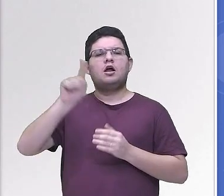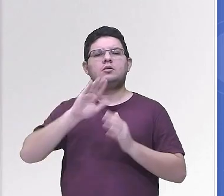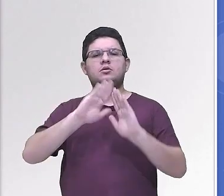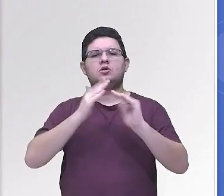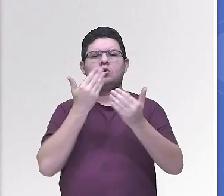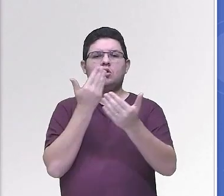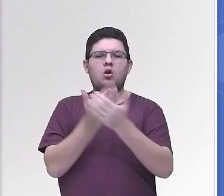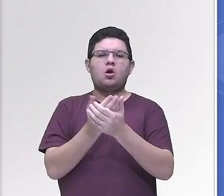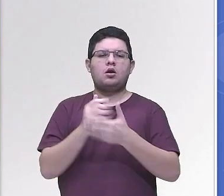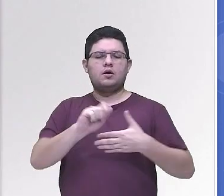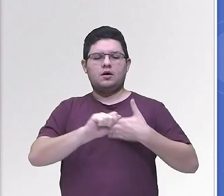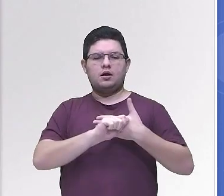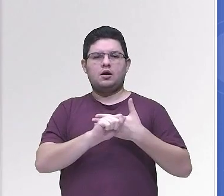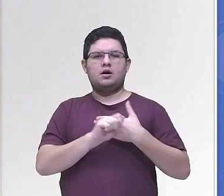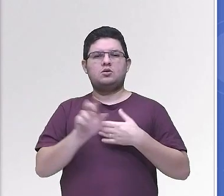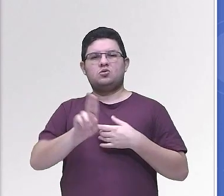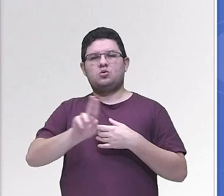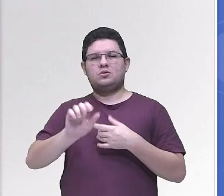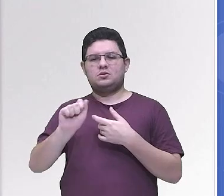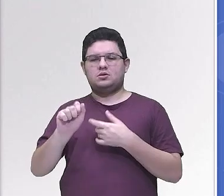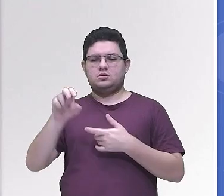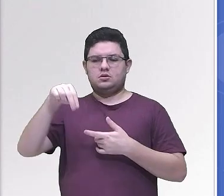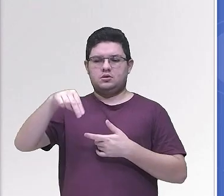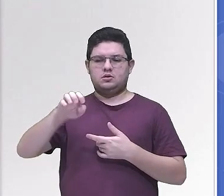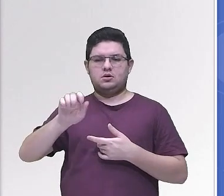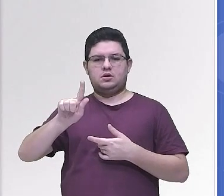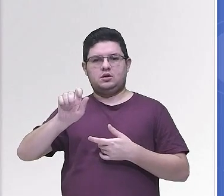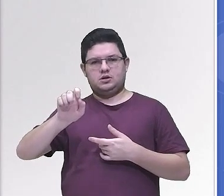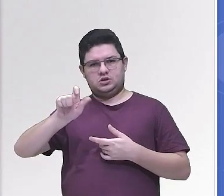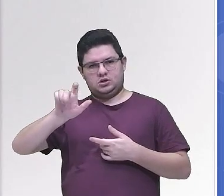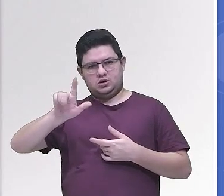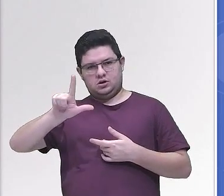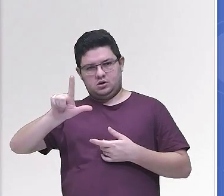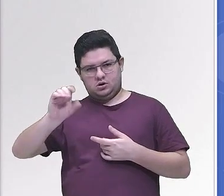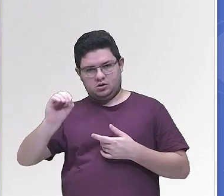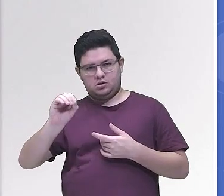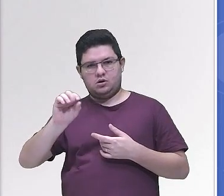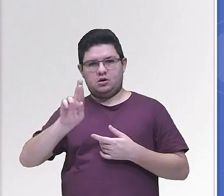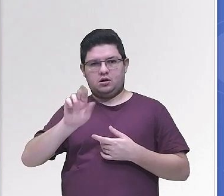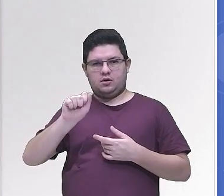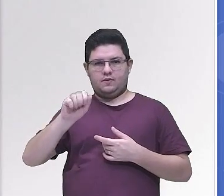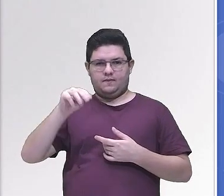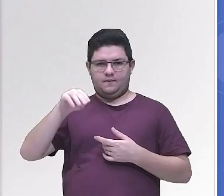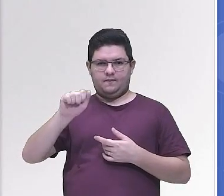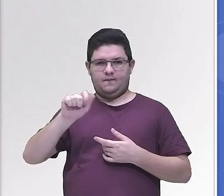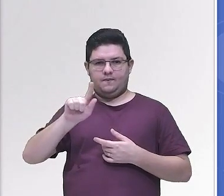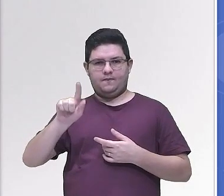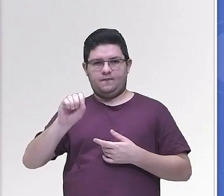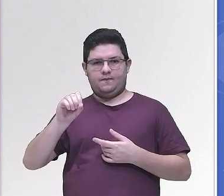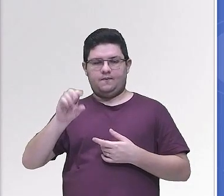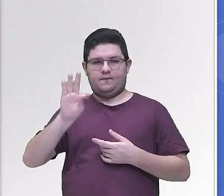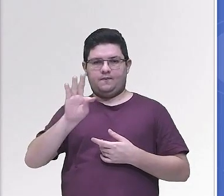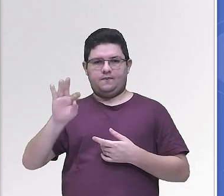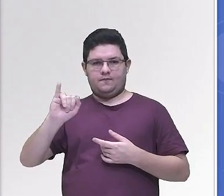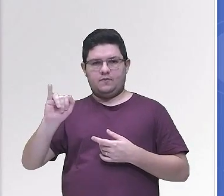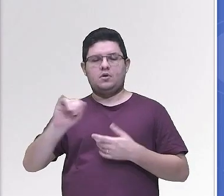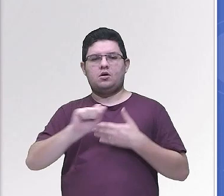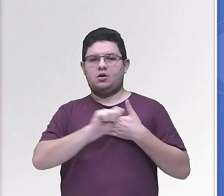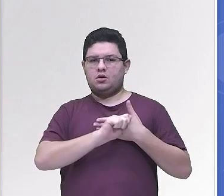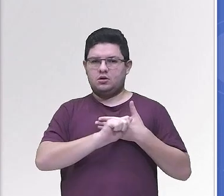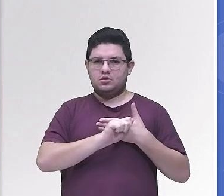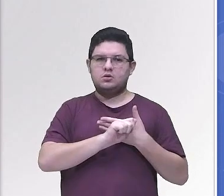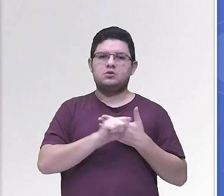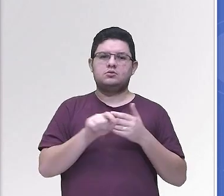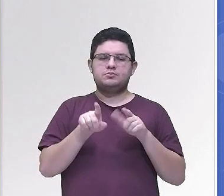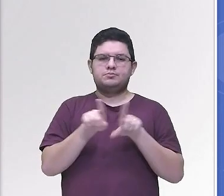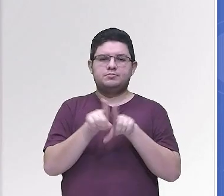Ângelo Ramazotti, Colégio Ângelo Ramazotti participando aqui com a gente. Amizade, amor fraterno e sabedoria. O Davi Costa colocou pra gente,